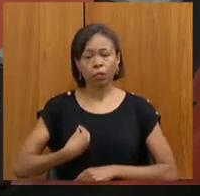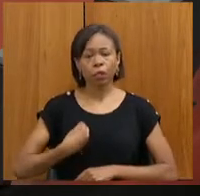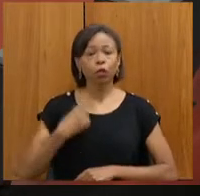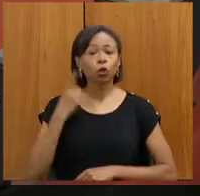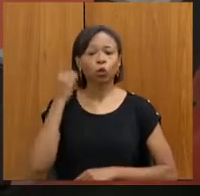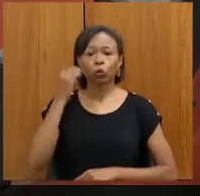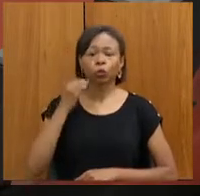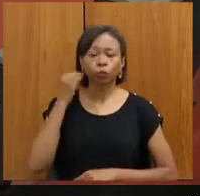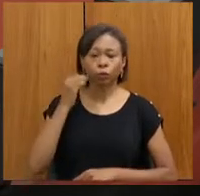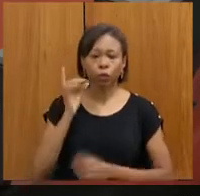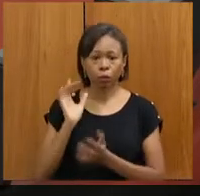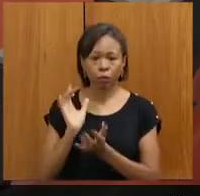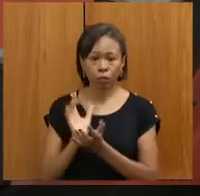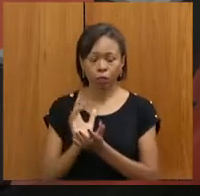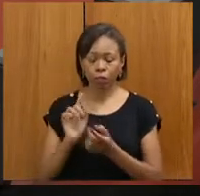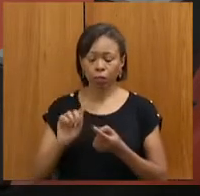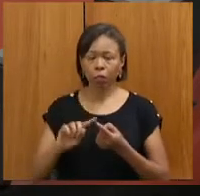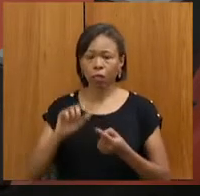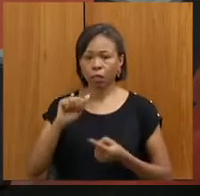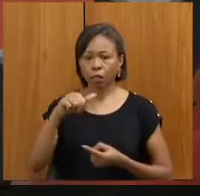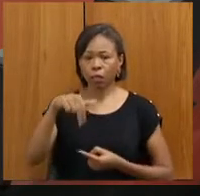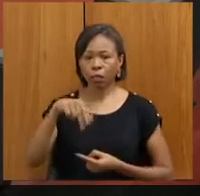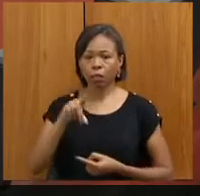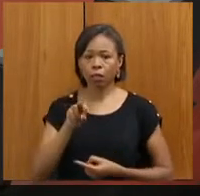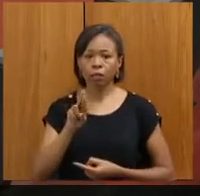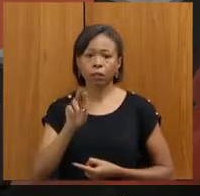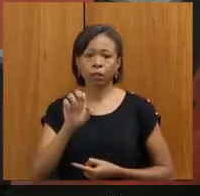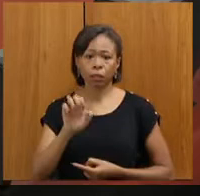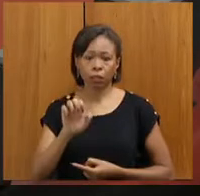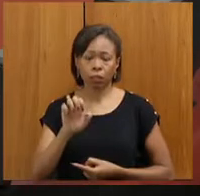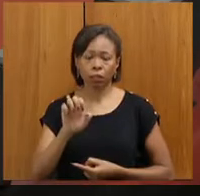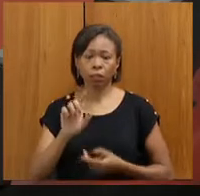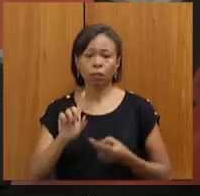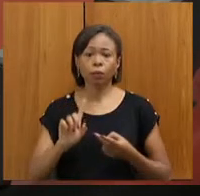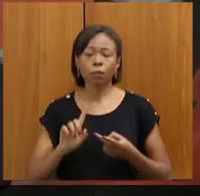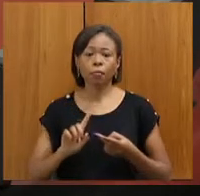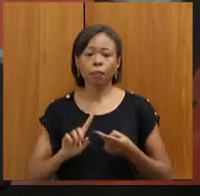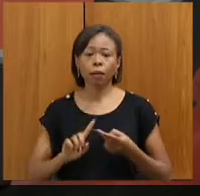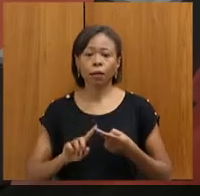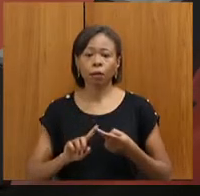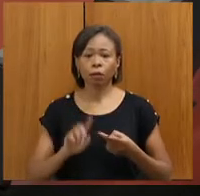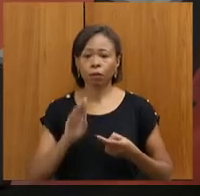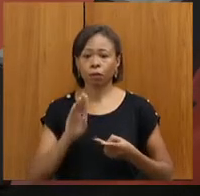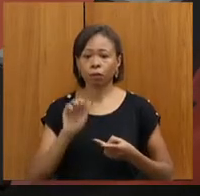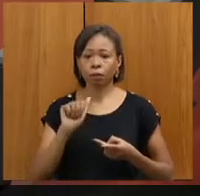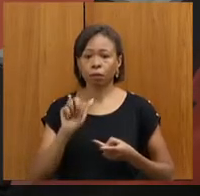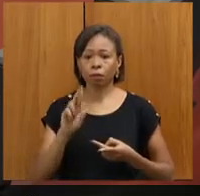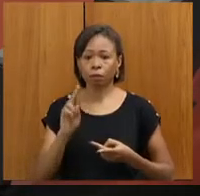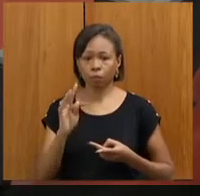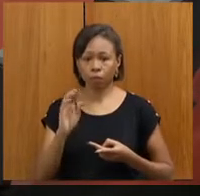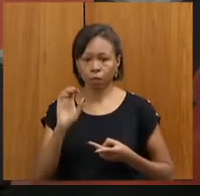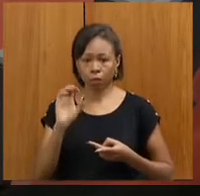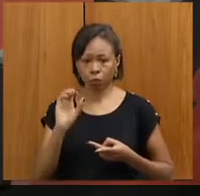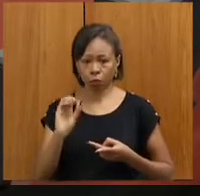deputados André Quintão Oi Bia bartodonovo